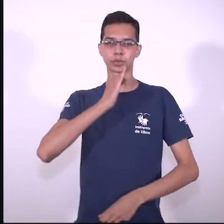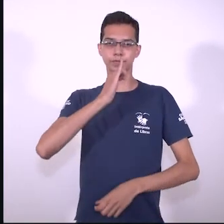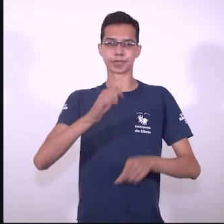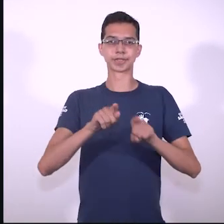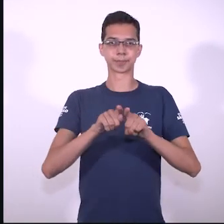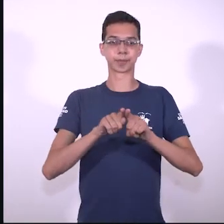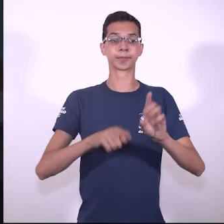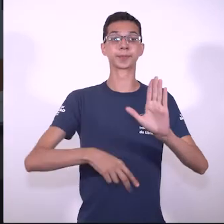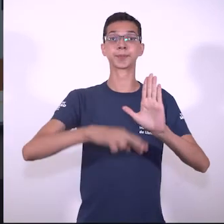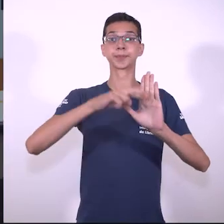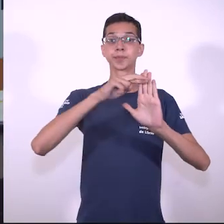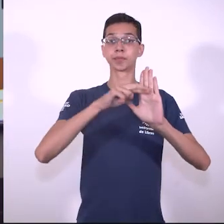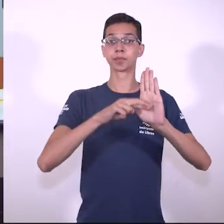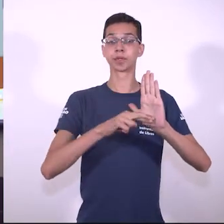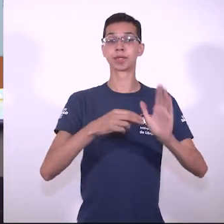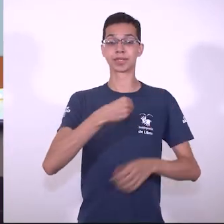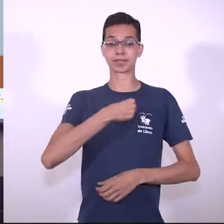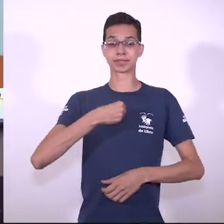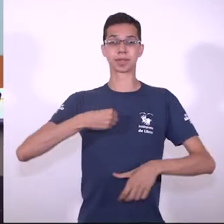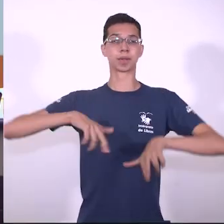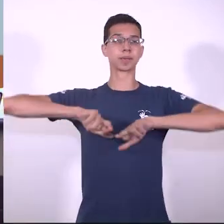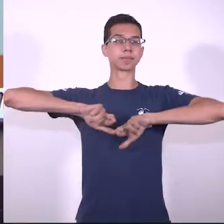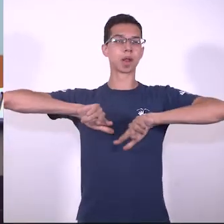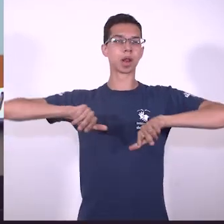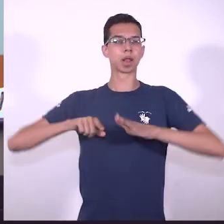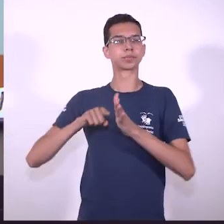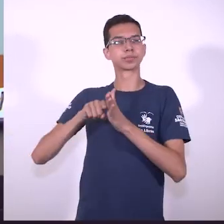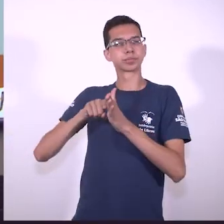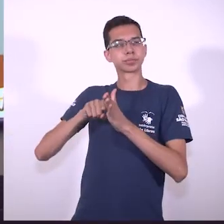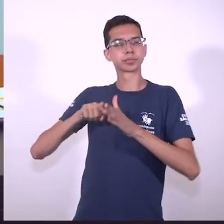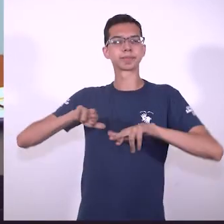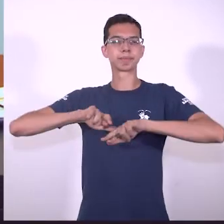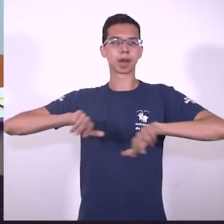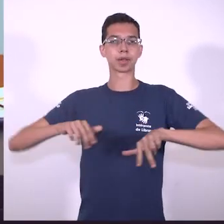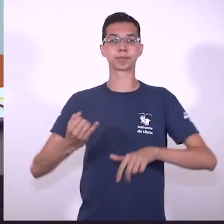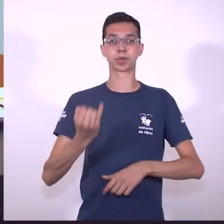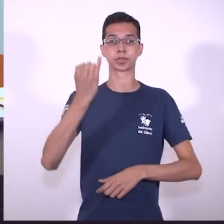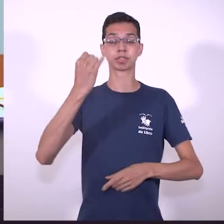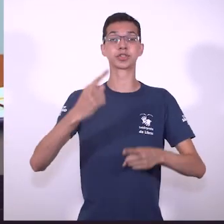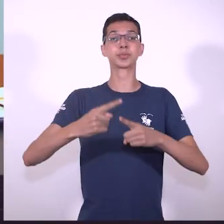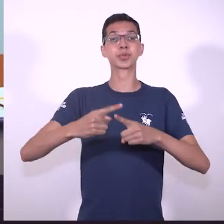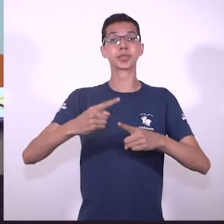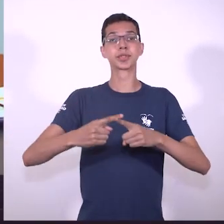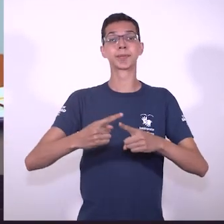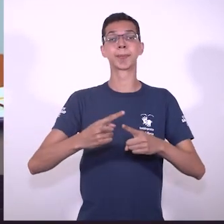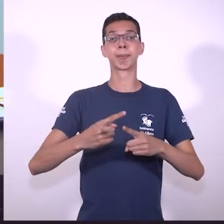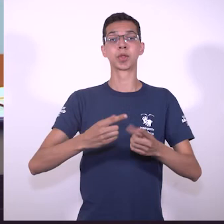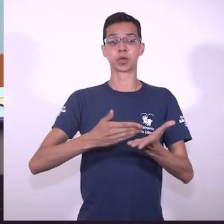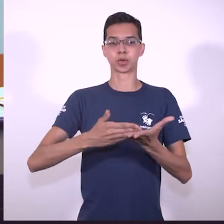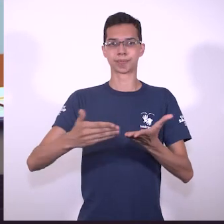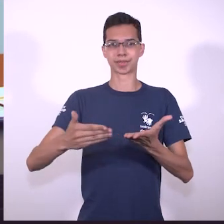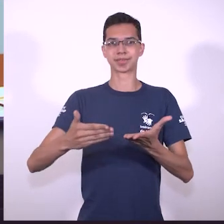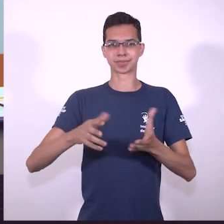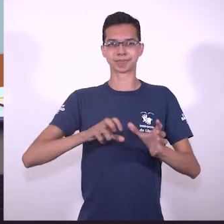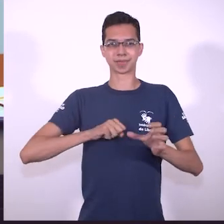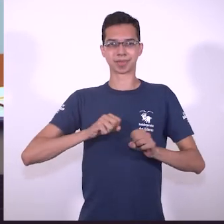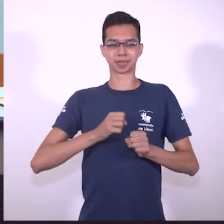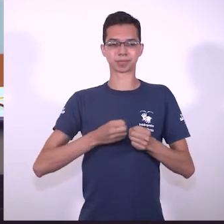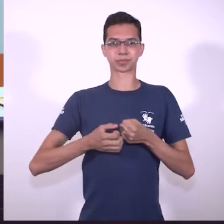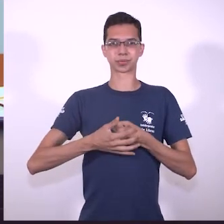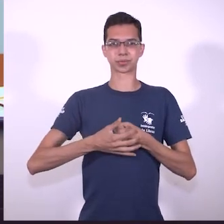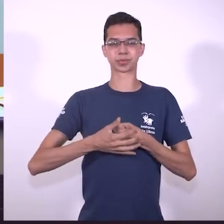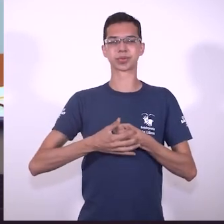exames, eles são importantes, porque no início da contaminação por Covid-19, que o paciente está apresentando